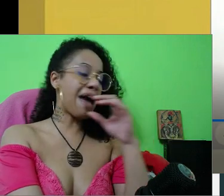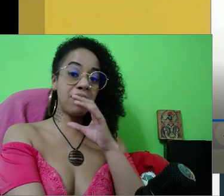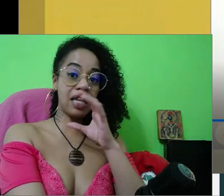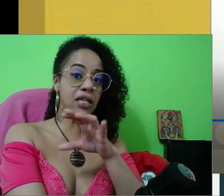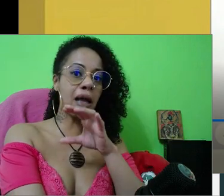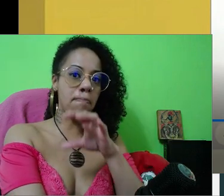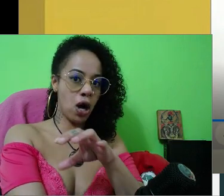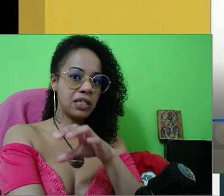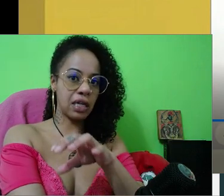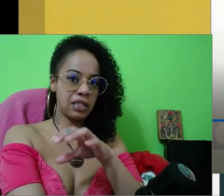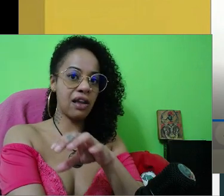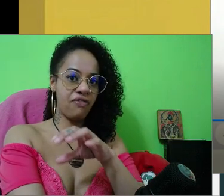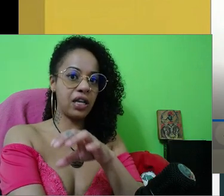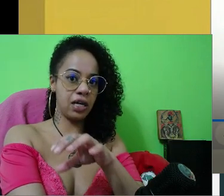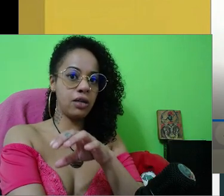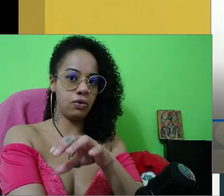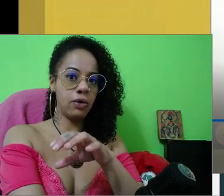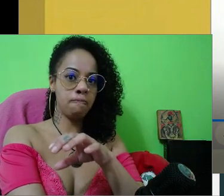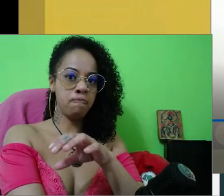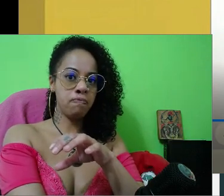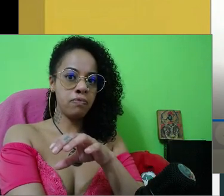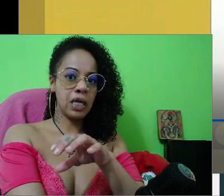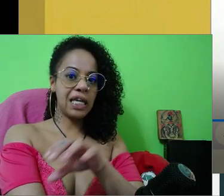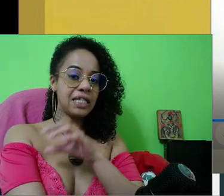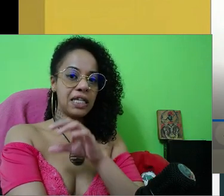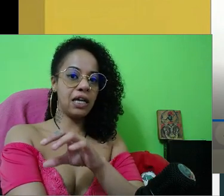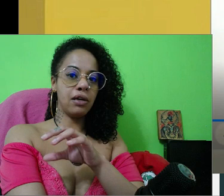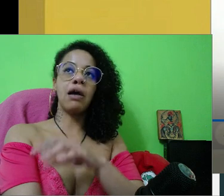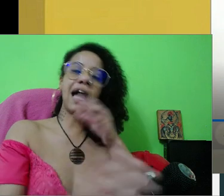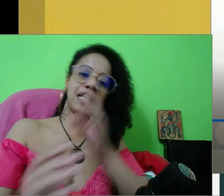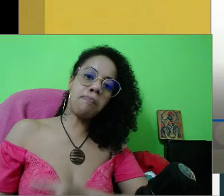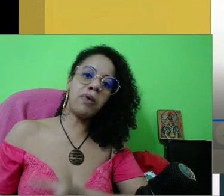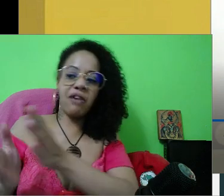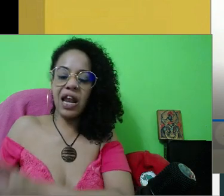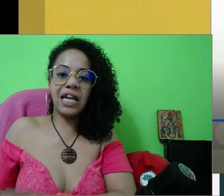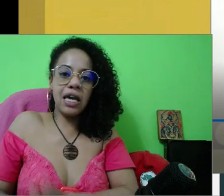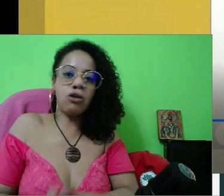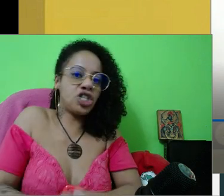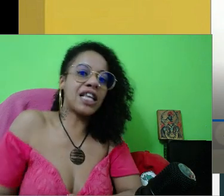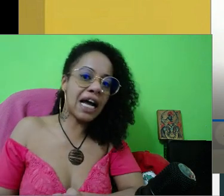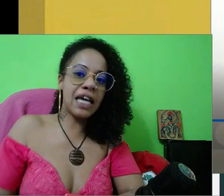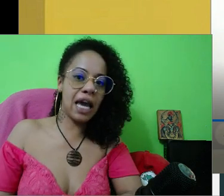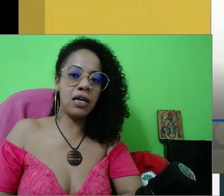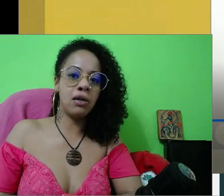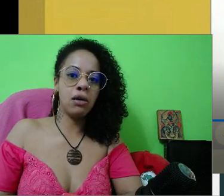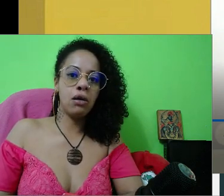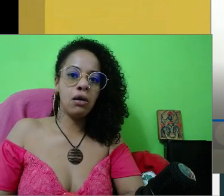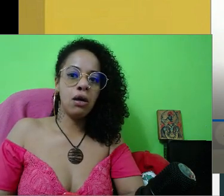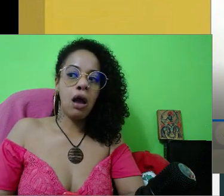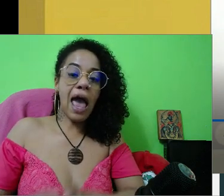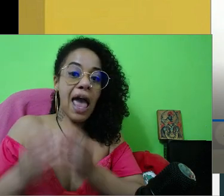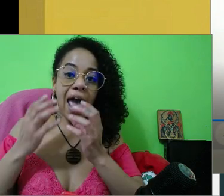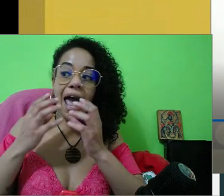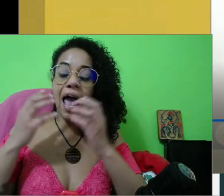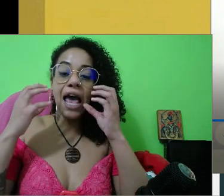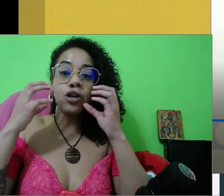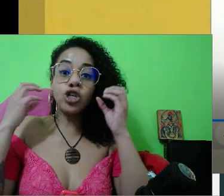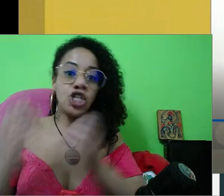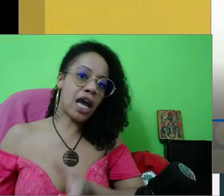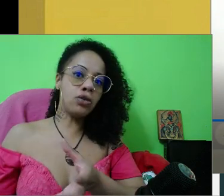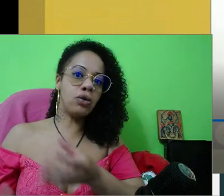Hein é tanta bosta que você tá falando que assim aí depois vai falar que eu que te taquei